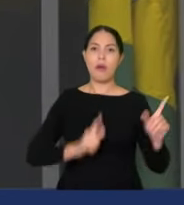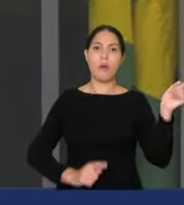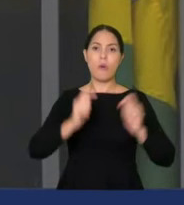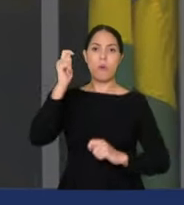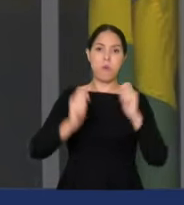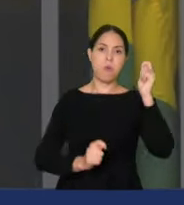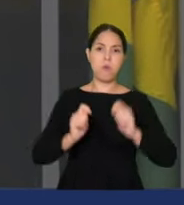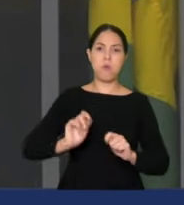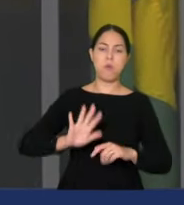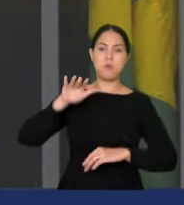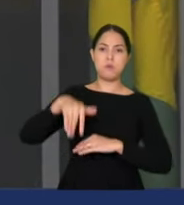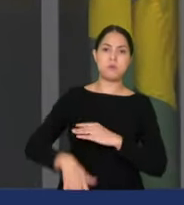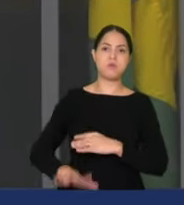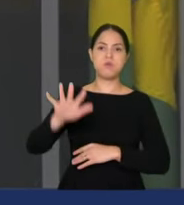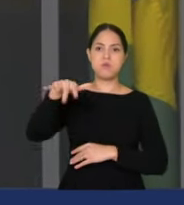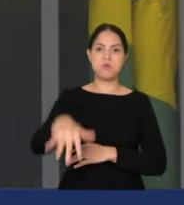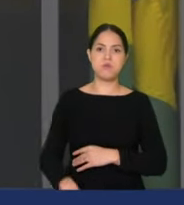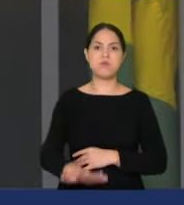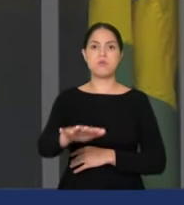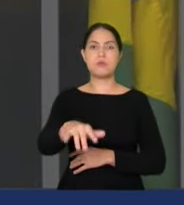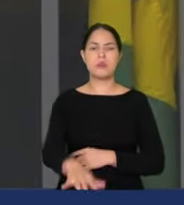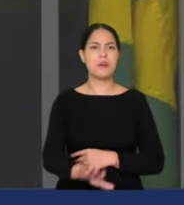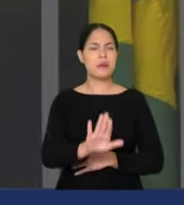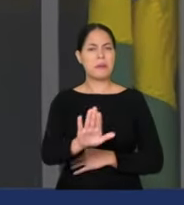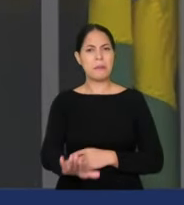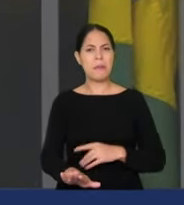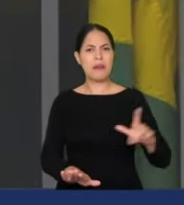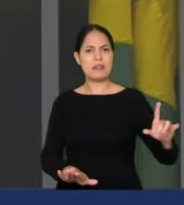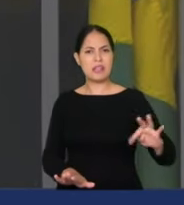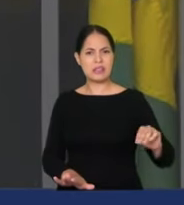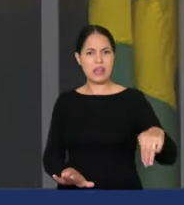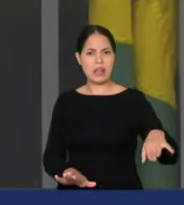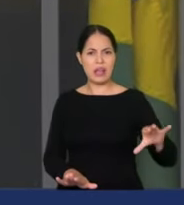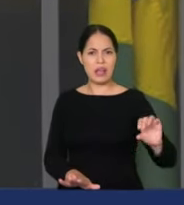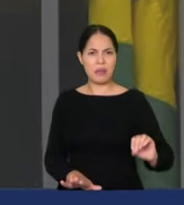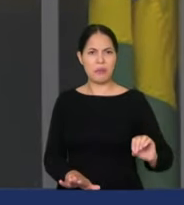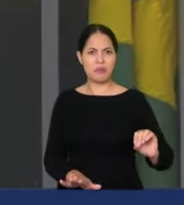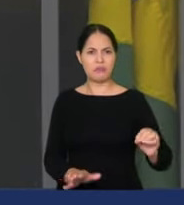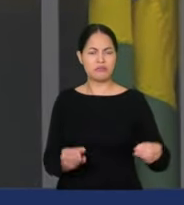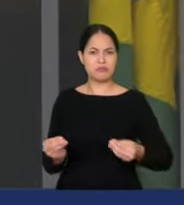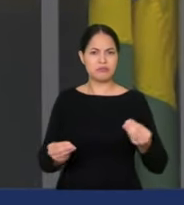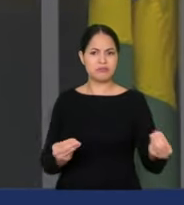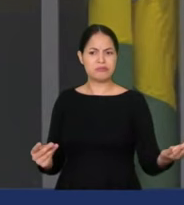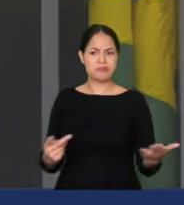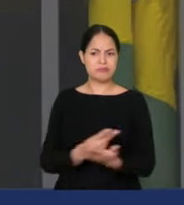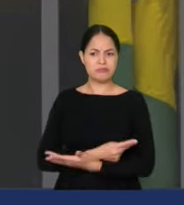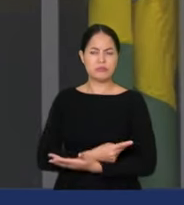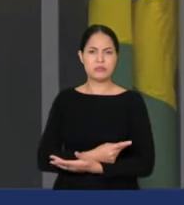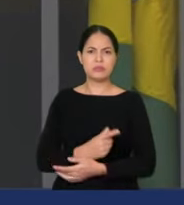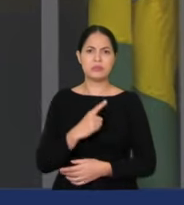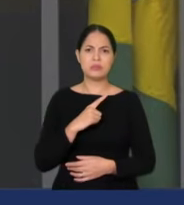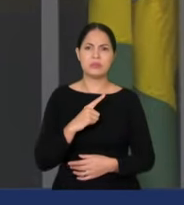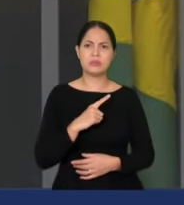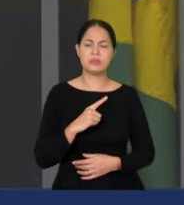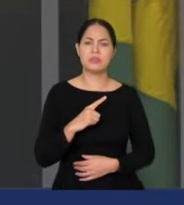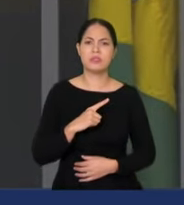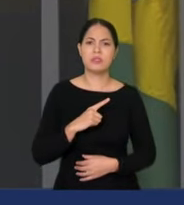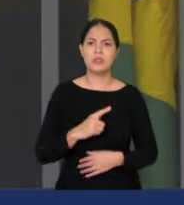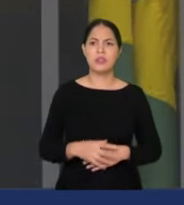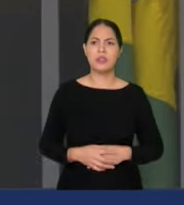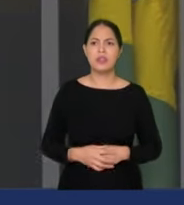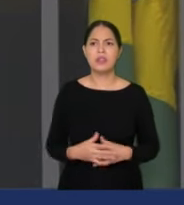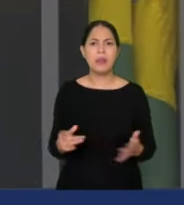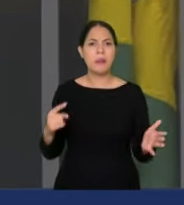situação totalmente anacrônica, sem qualquer sentido. Se perguntar o que, por quê, sendo